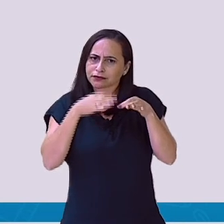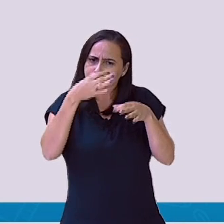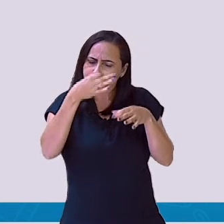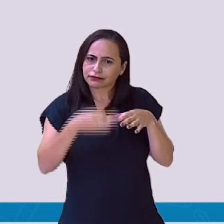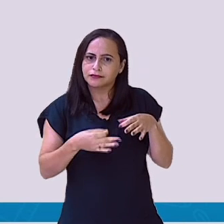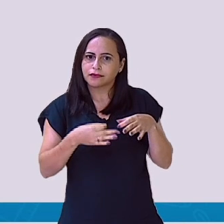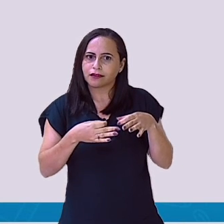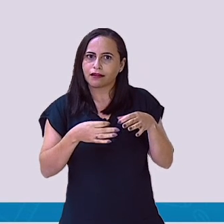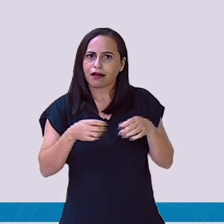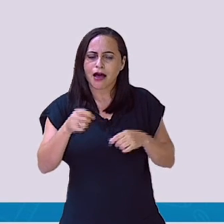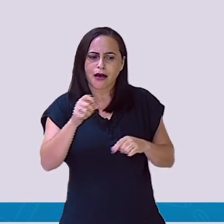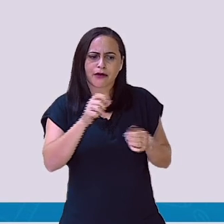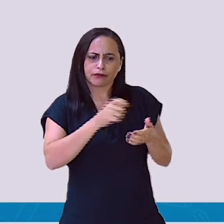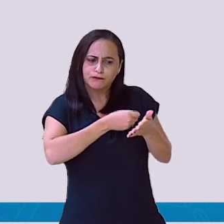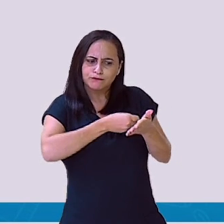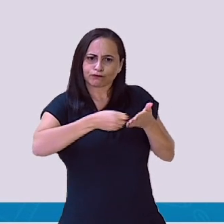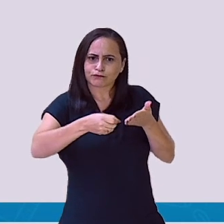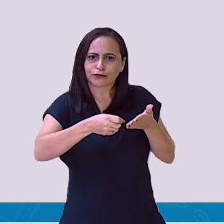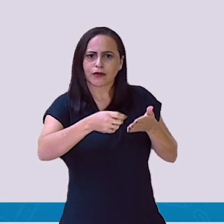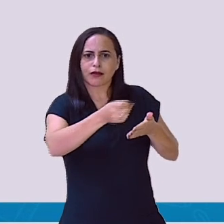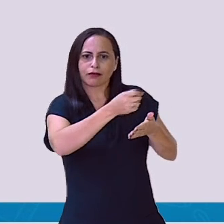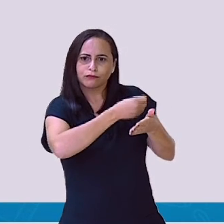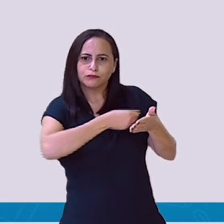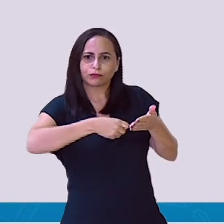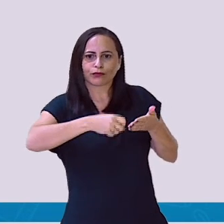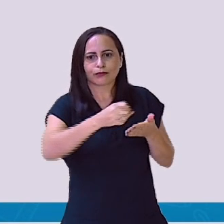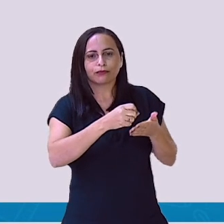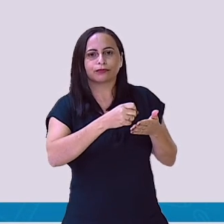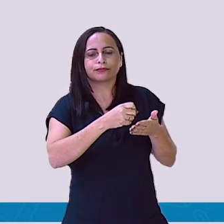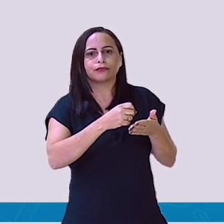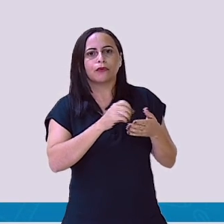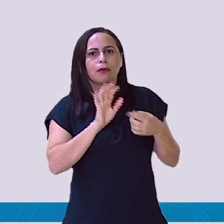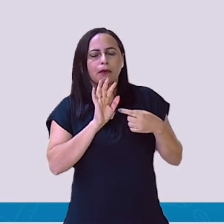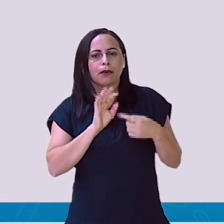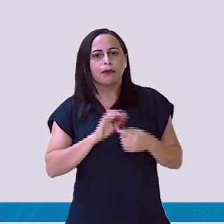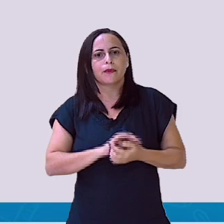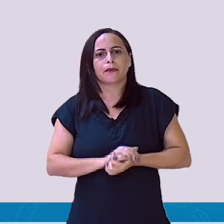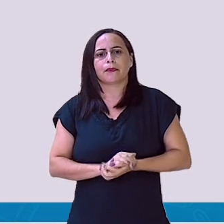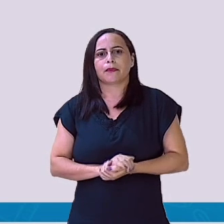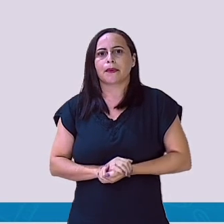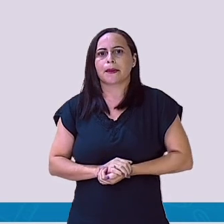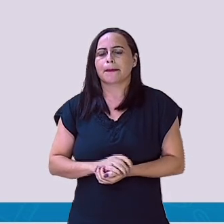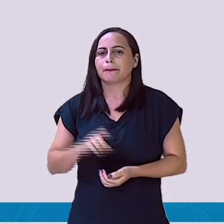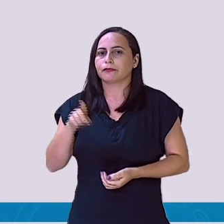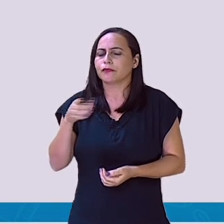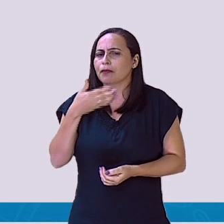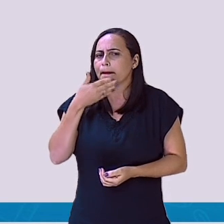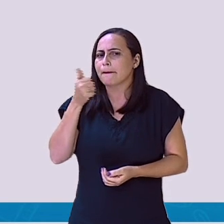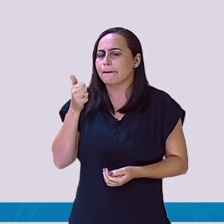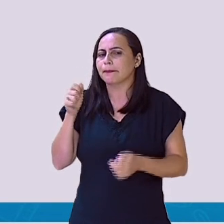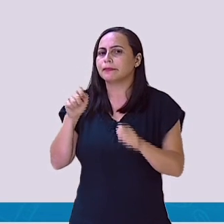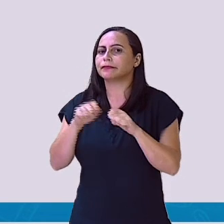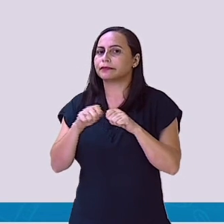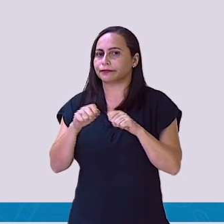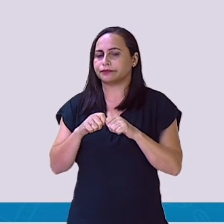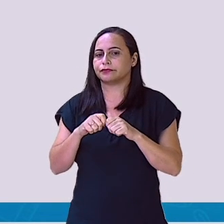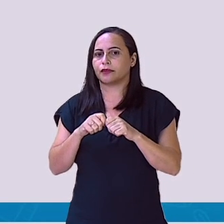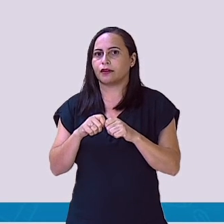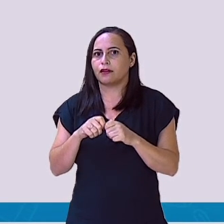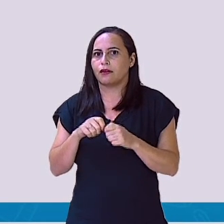Ou circula, como você achar melhor, o dígrafo e o encontro consonantal. Dessa maneira, gente, vocês